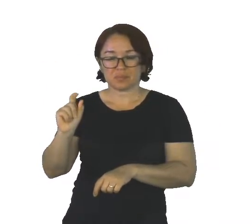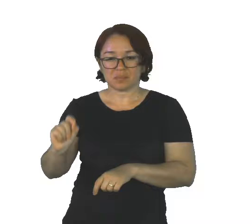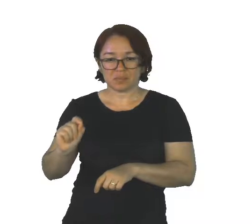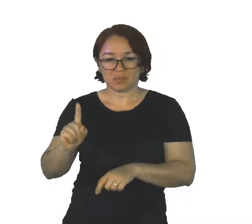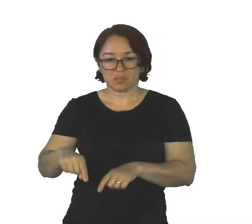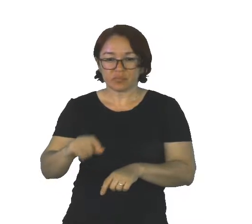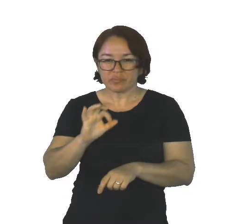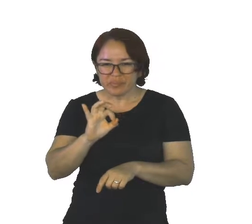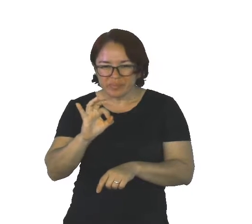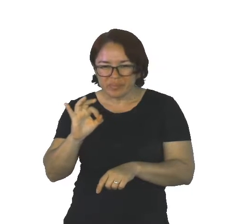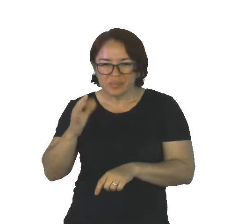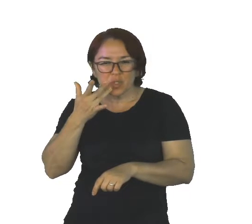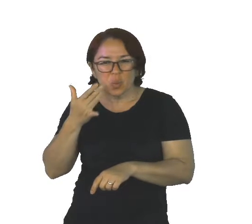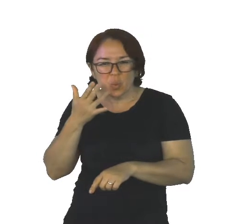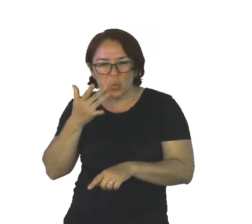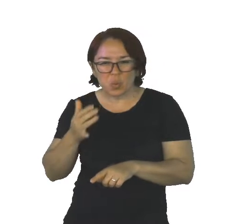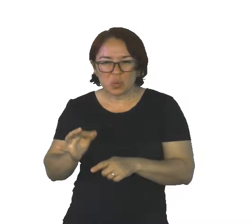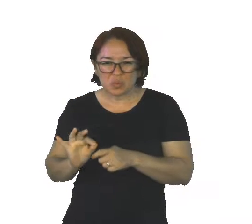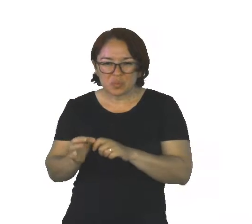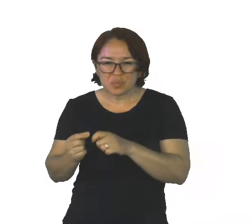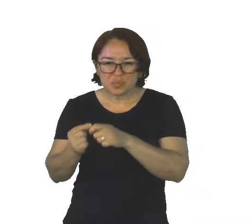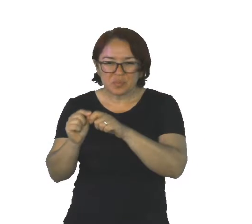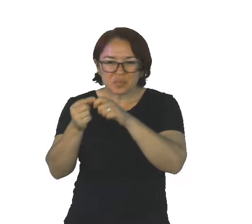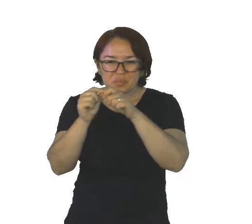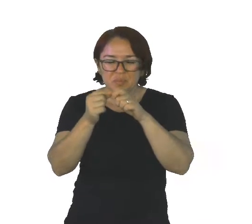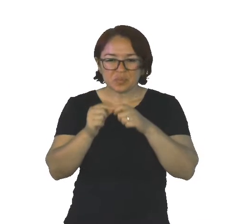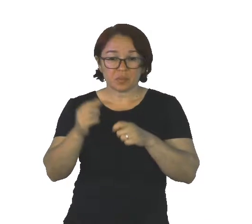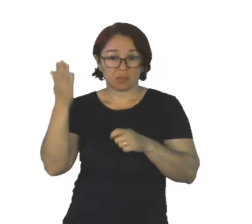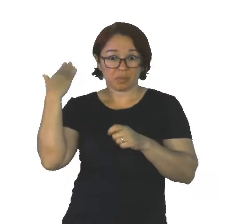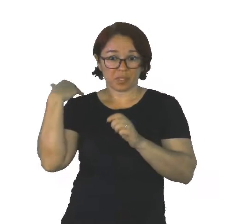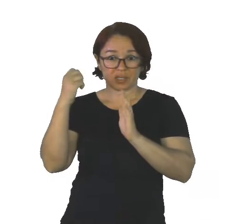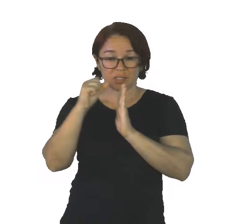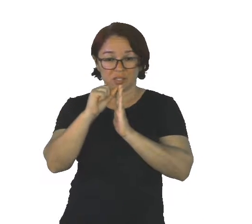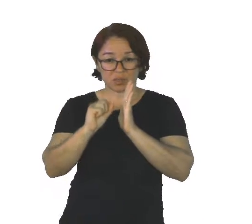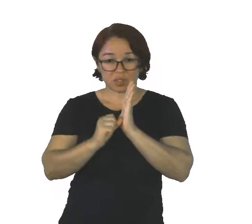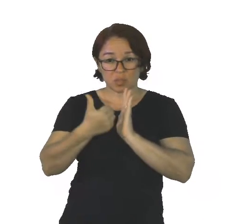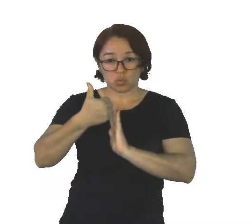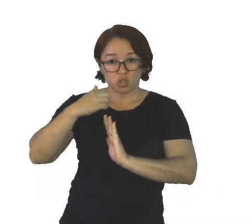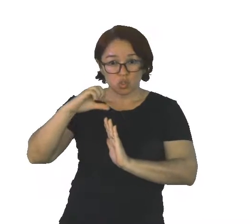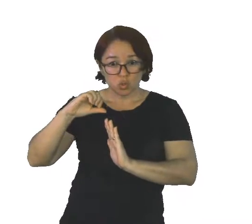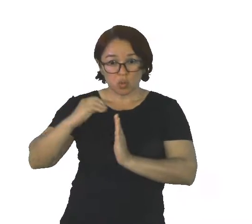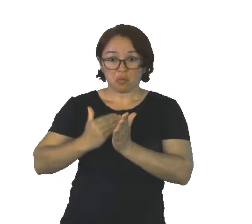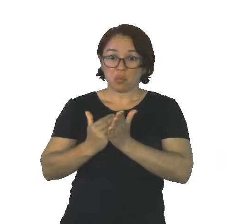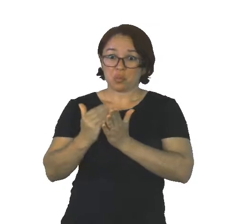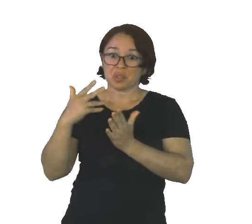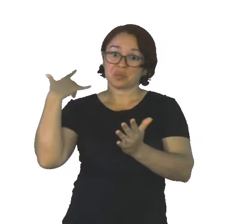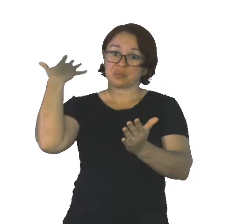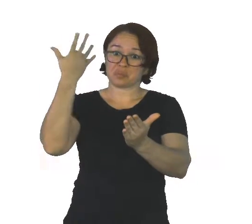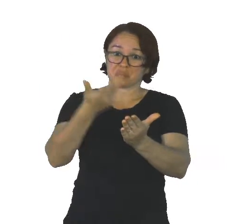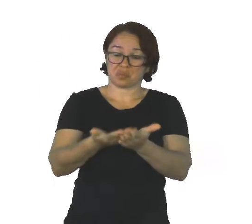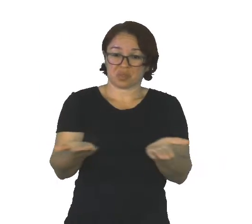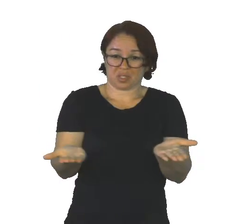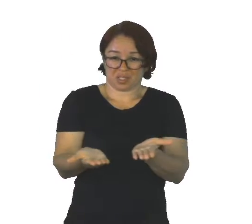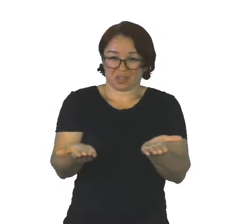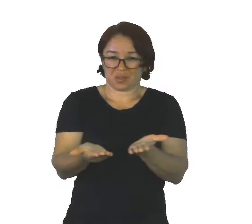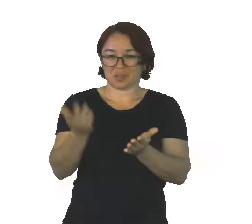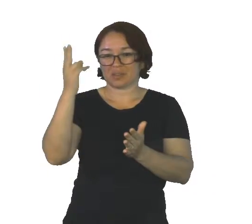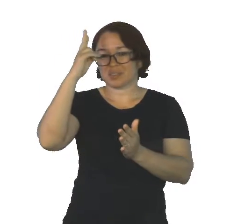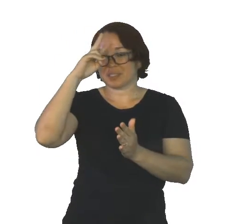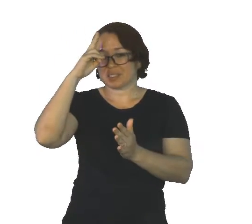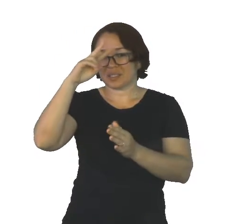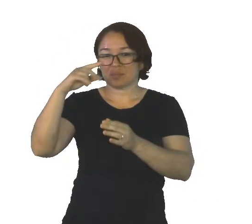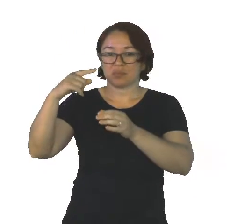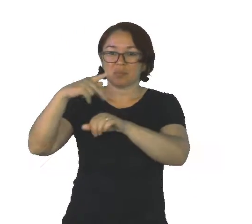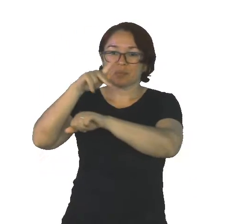para eles. Já a utilizam desde o século XIX, influência recebida de escravos fugitivos das